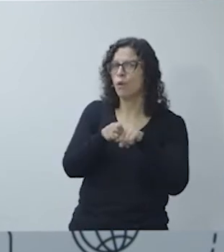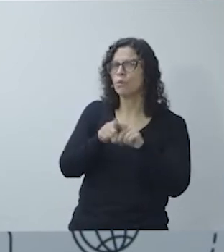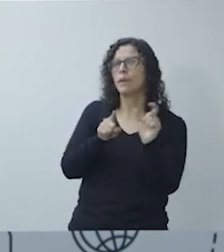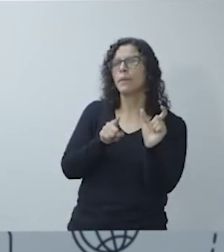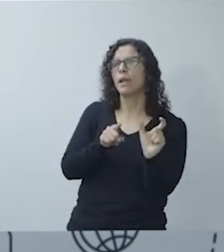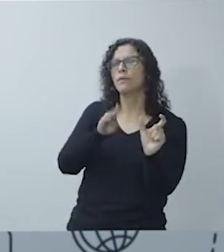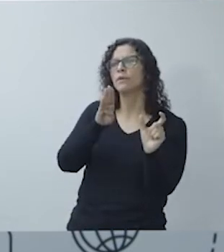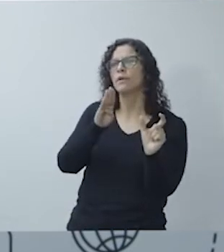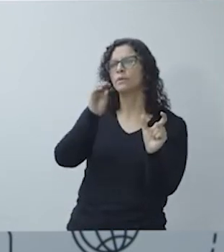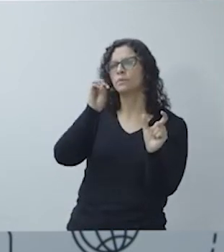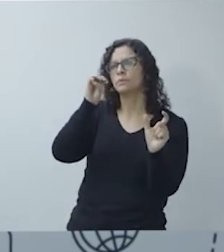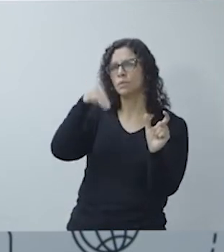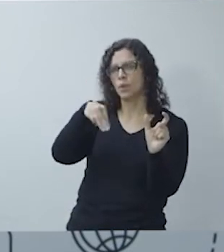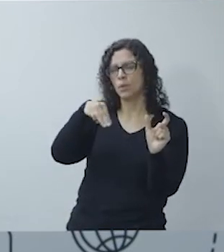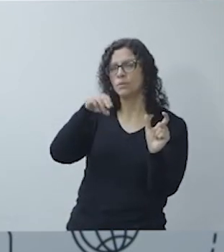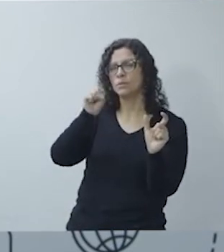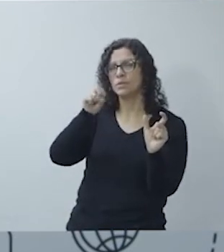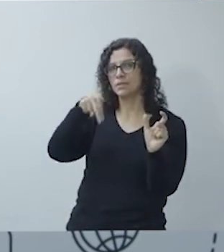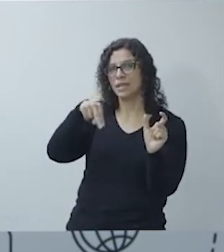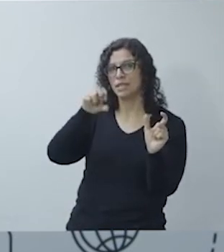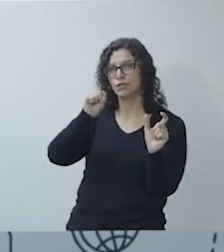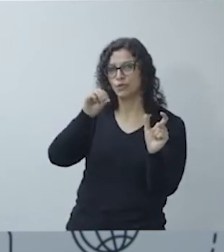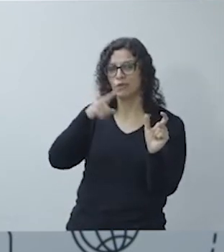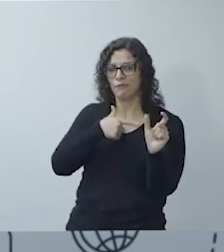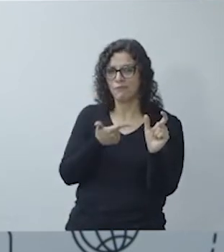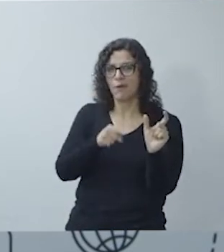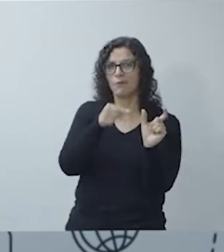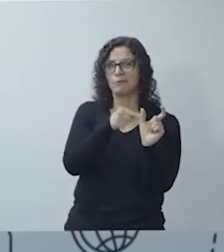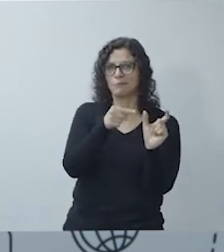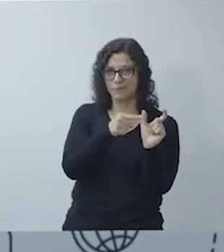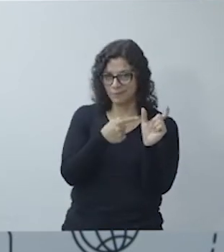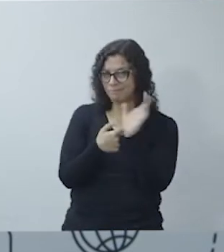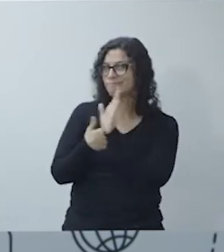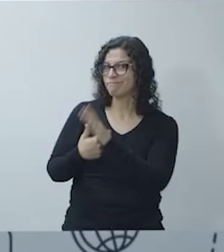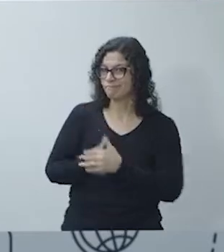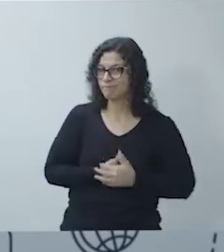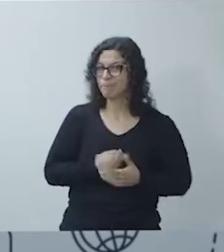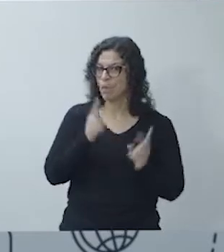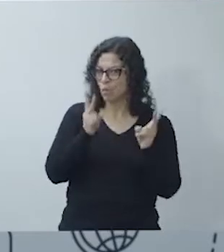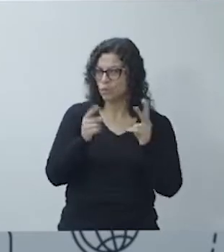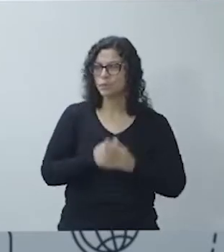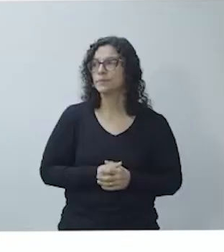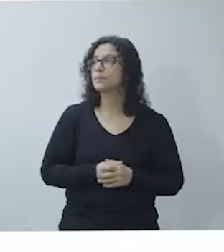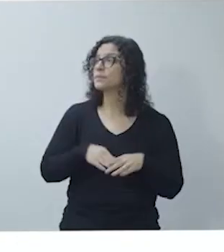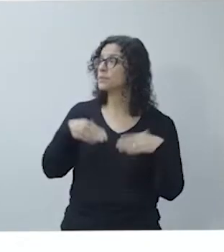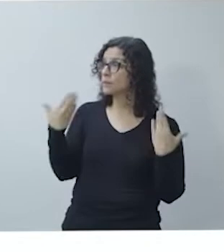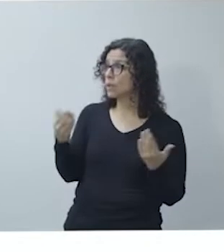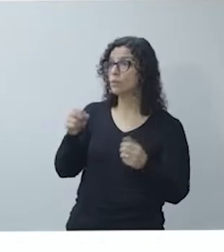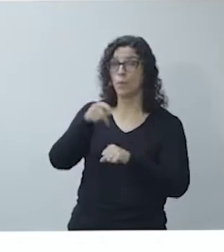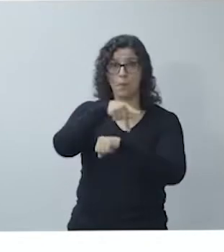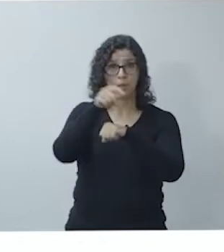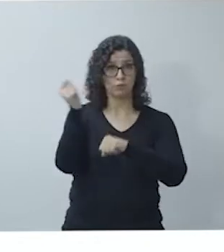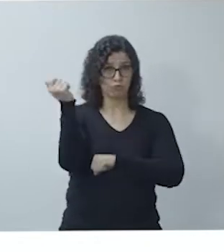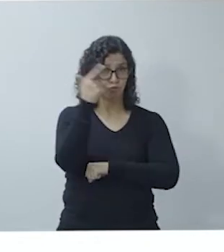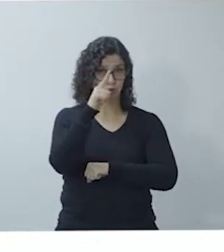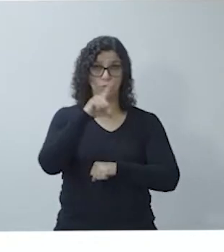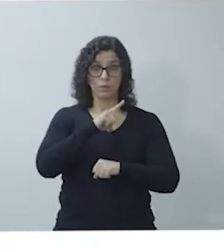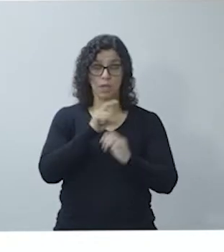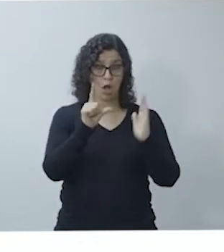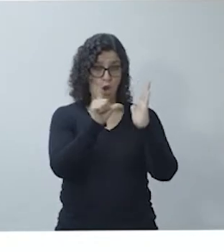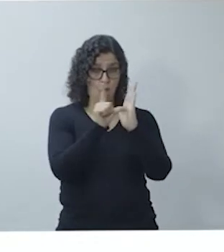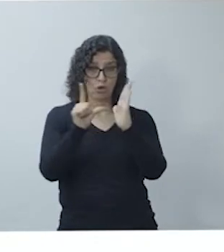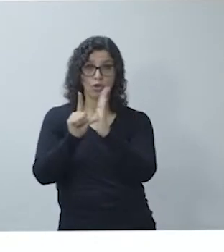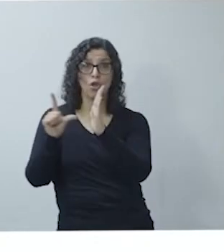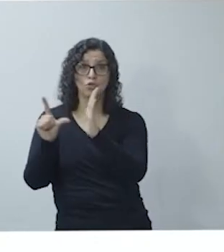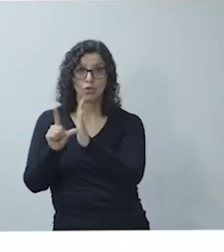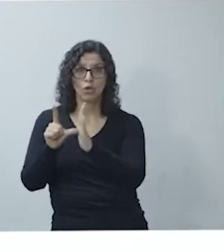temos aquele pensamento lá do início, o bom senso aparecendo. Vamos continuar. No País do Sol, o comércio